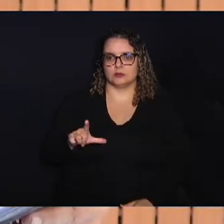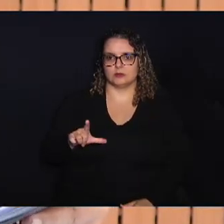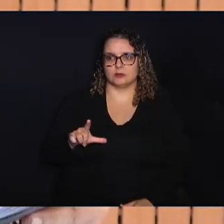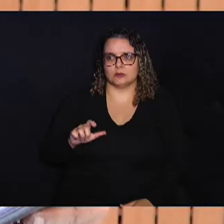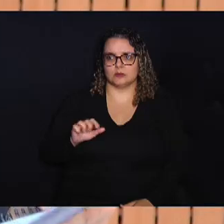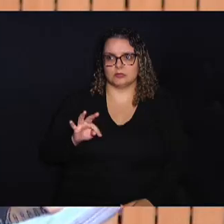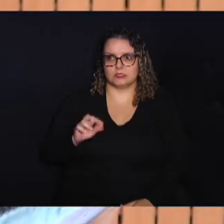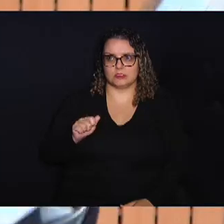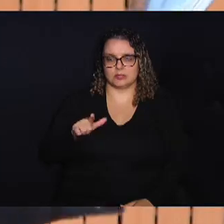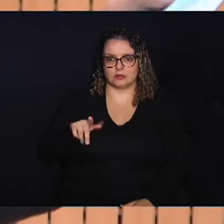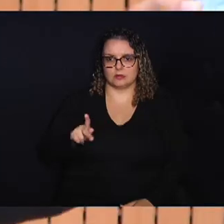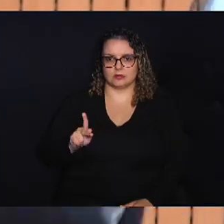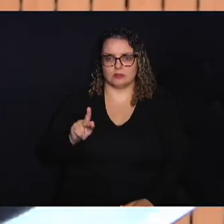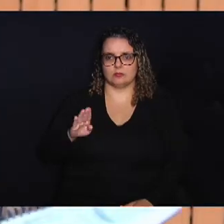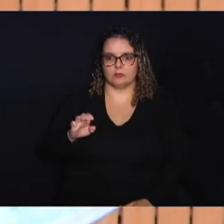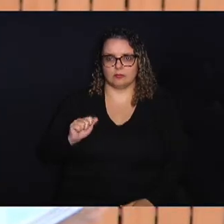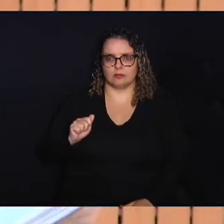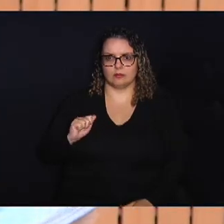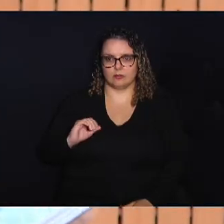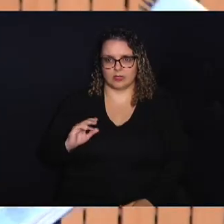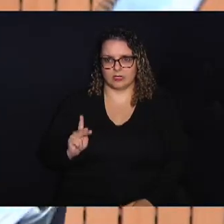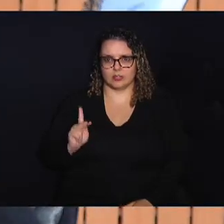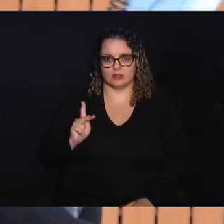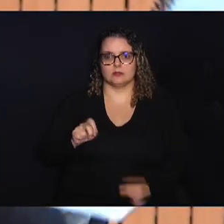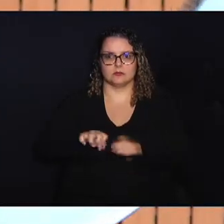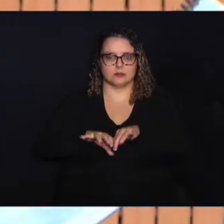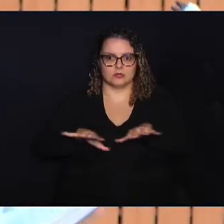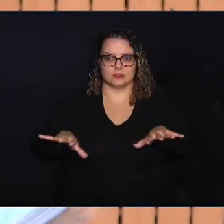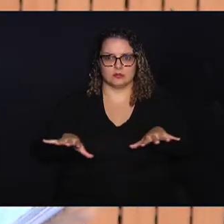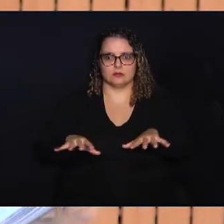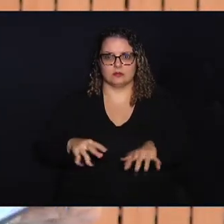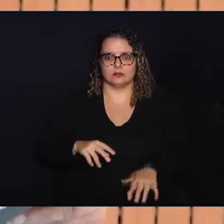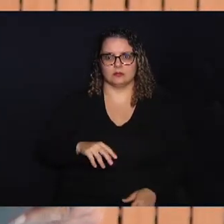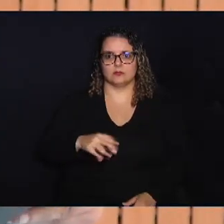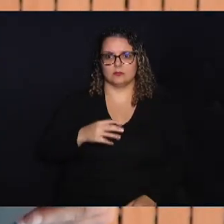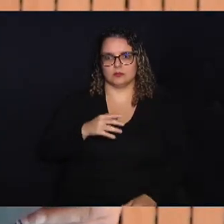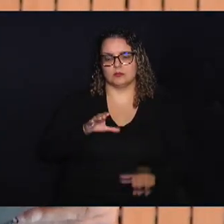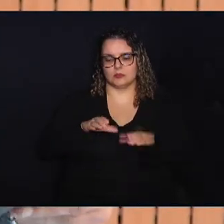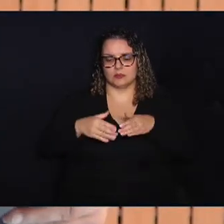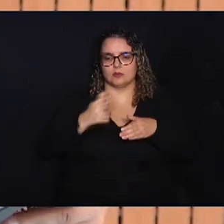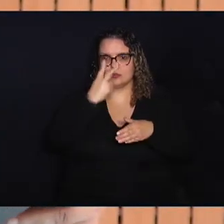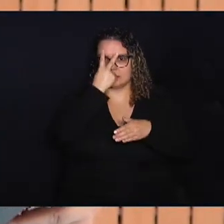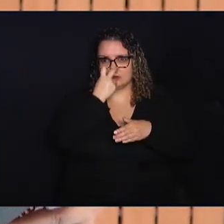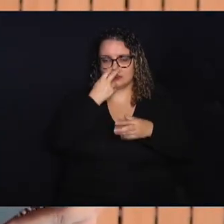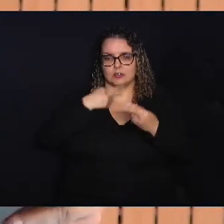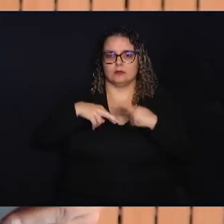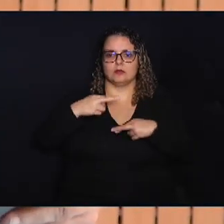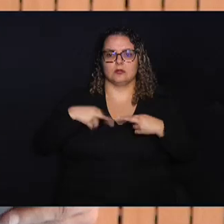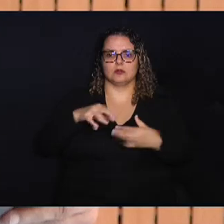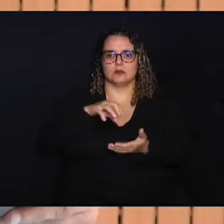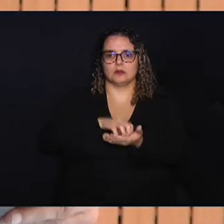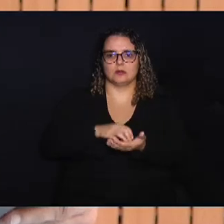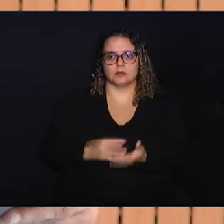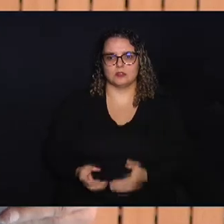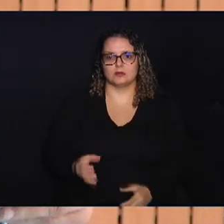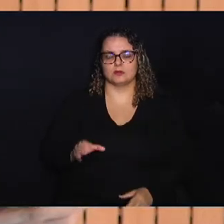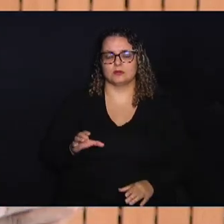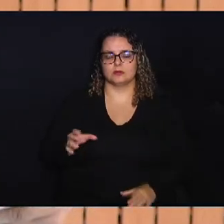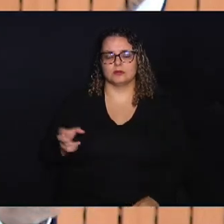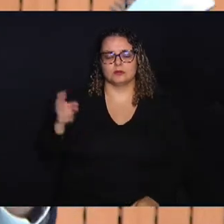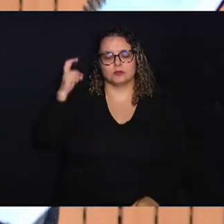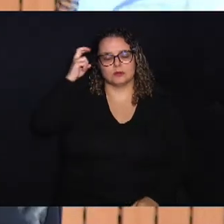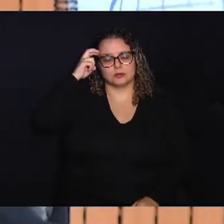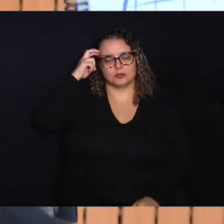permite, que será distribuído para os membros, para os cegos do grupo, né, ligados ao Centro Cultural Luiz Braille,